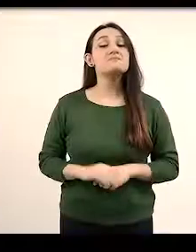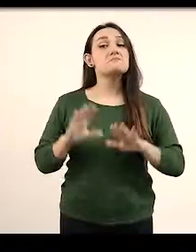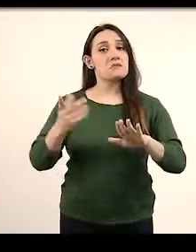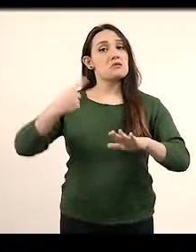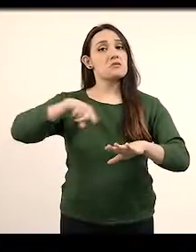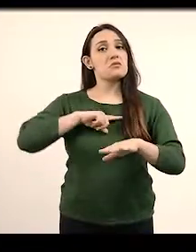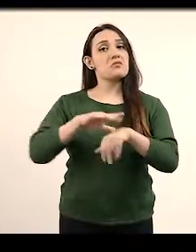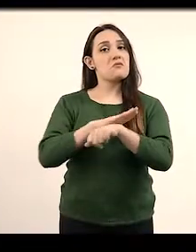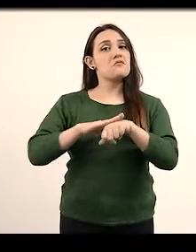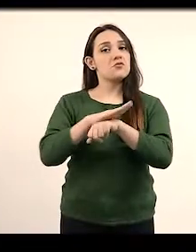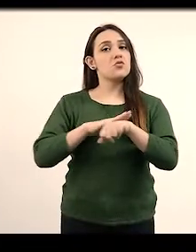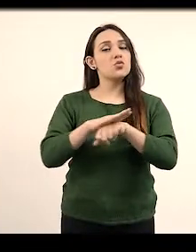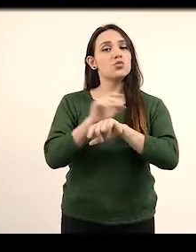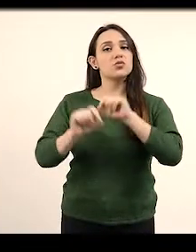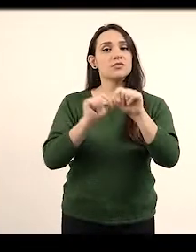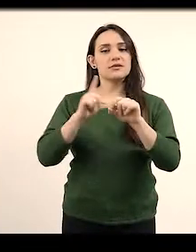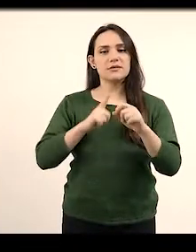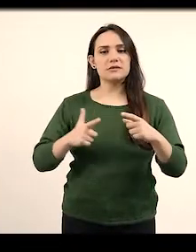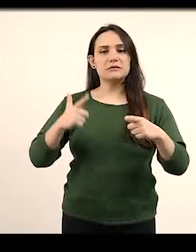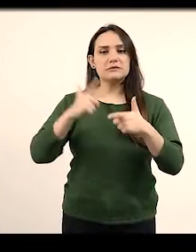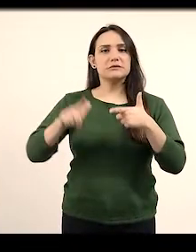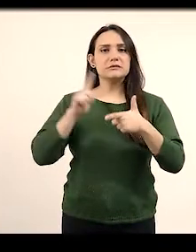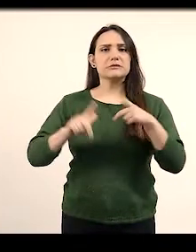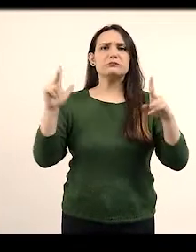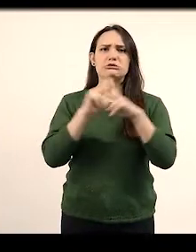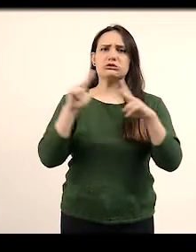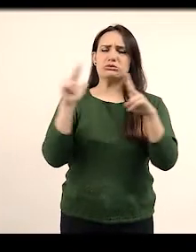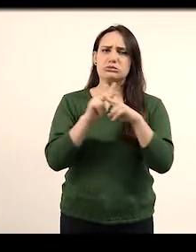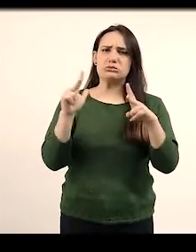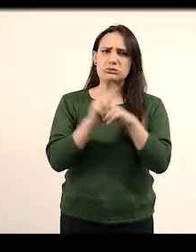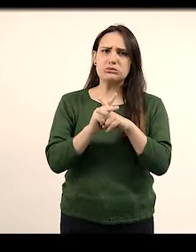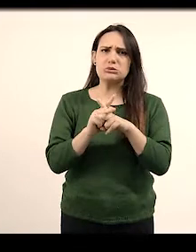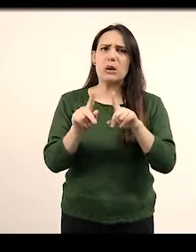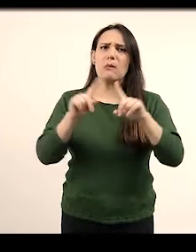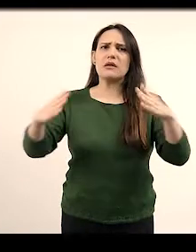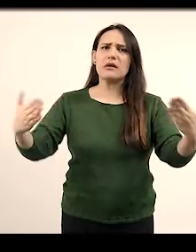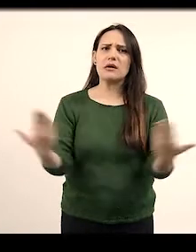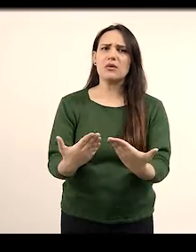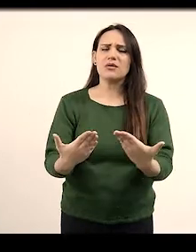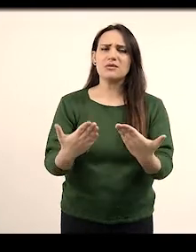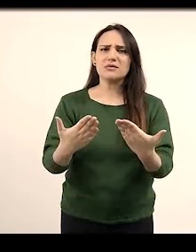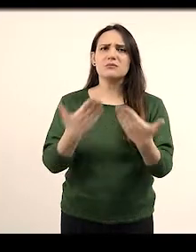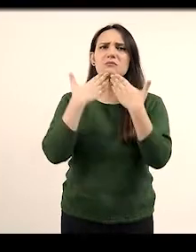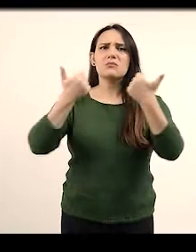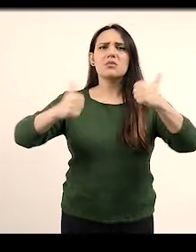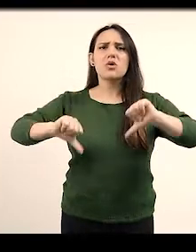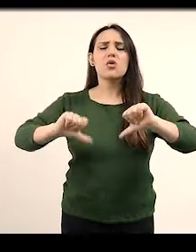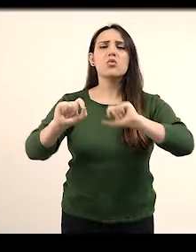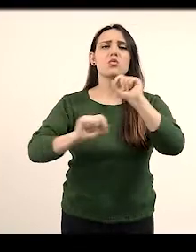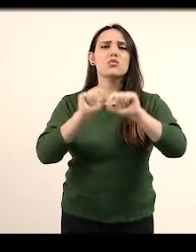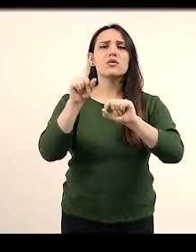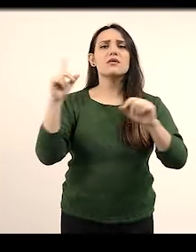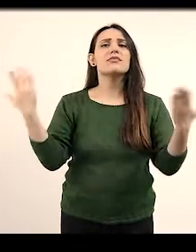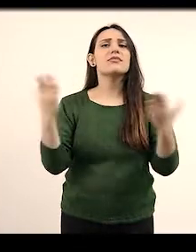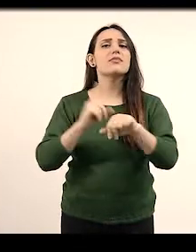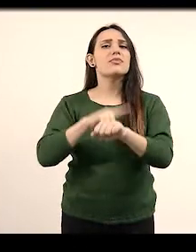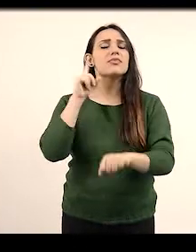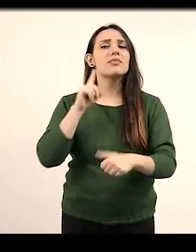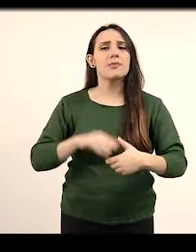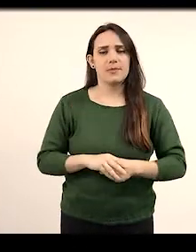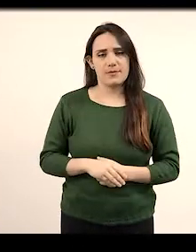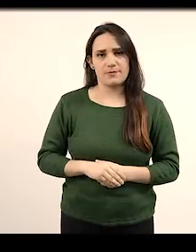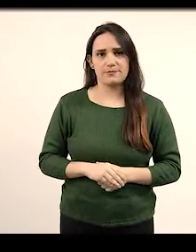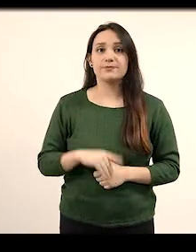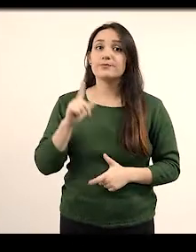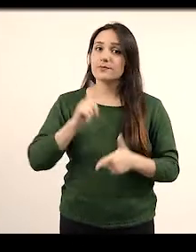Eu estava falando sobre a questão de que, na verdade, esses conflitos eles são comuns, acontecem a toda hora, só que esse é que sensibilizou todo mundo, né? É